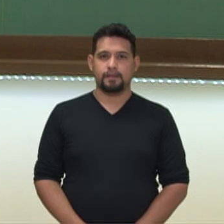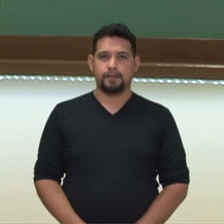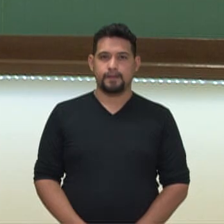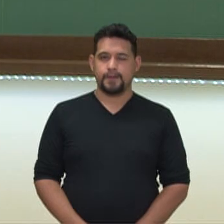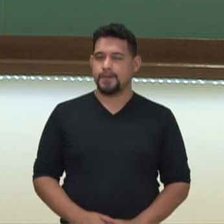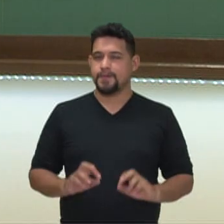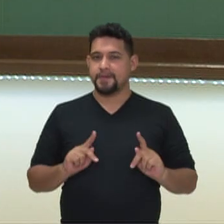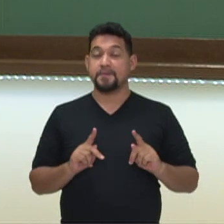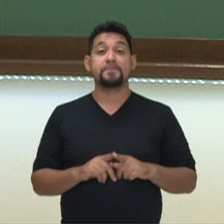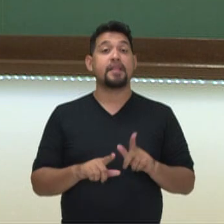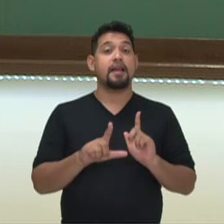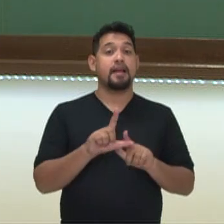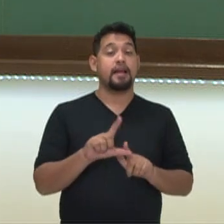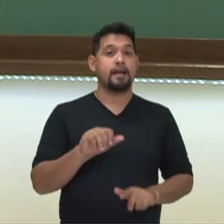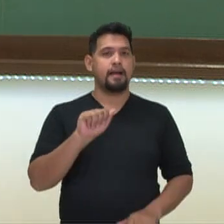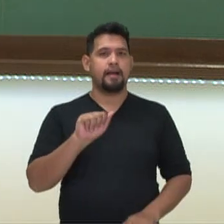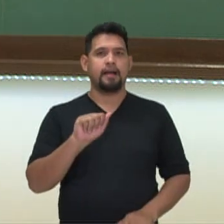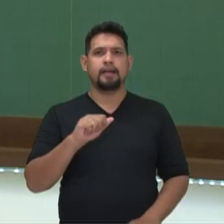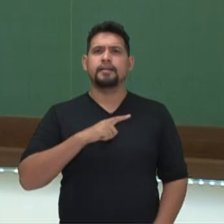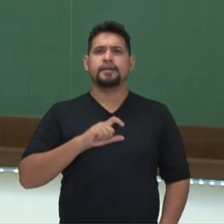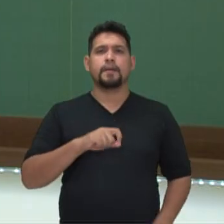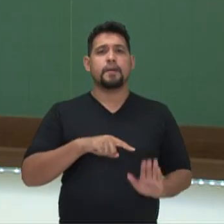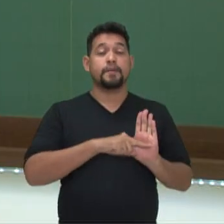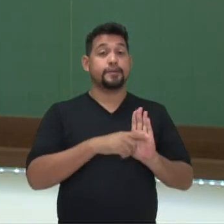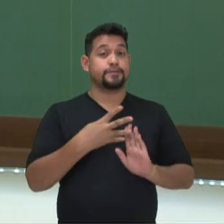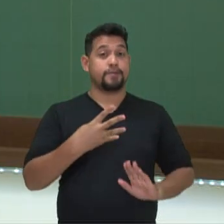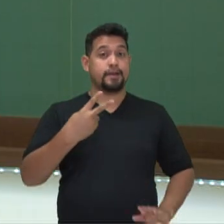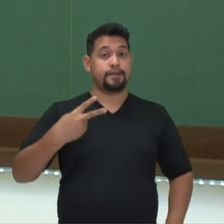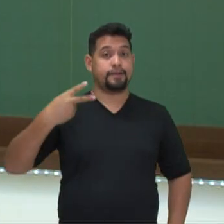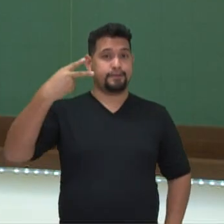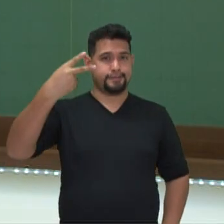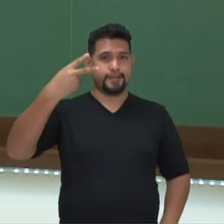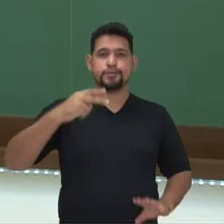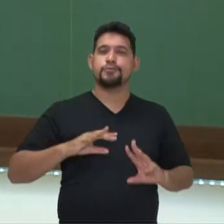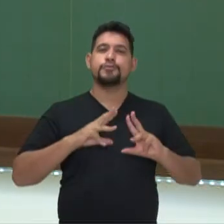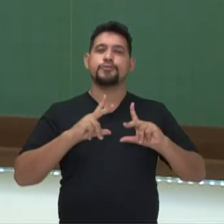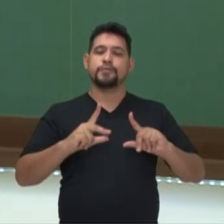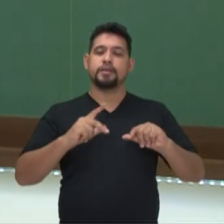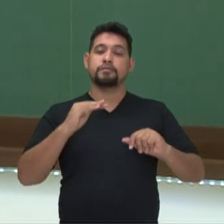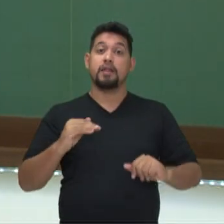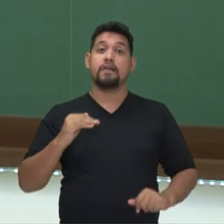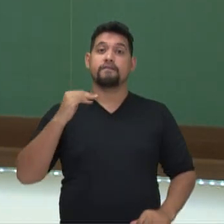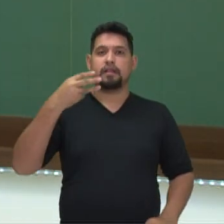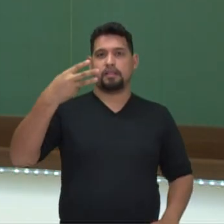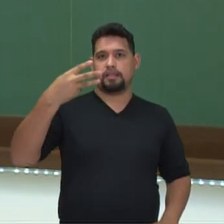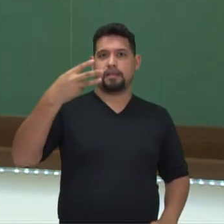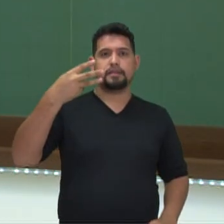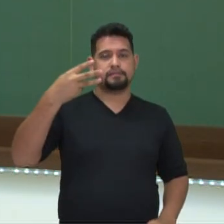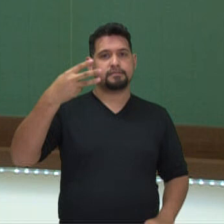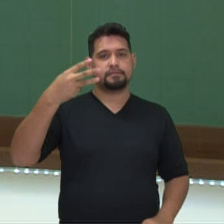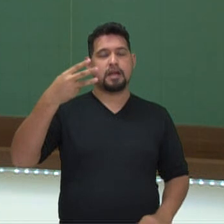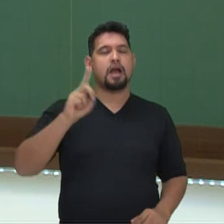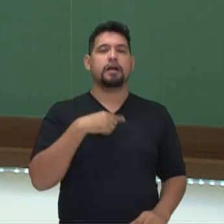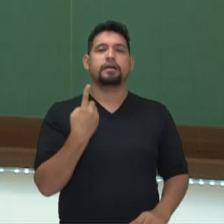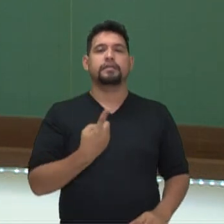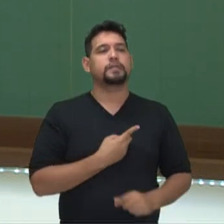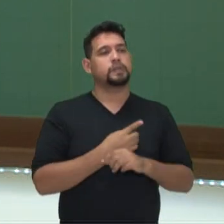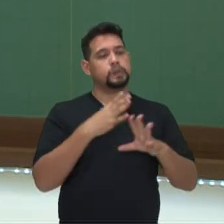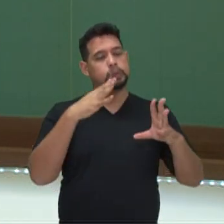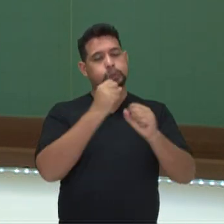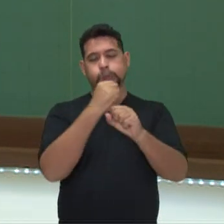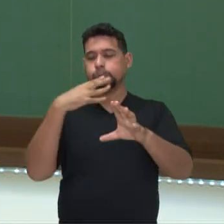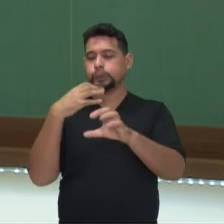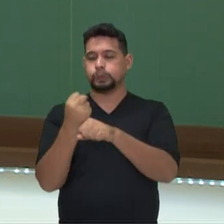Vamos lá? Na letra A, nós temos menos 4 ao quadrado, tudo isso elevado ao cubo. Então, nós multiplicamos os